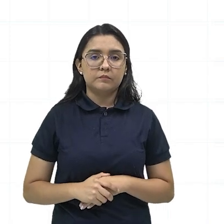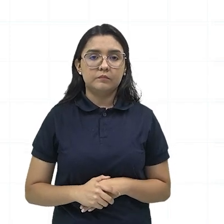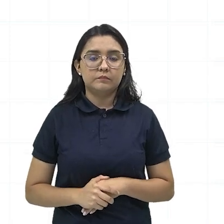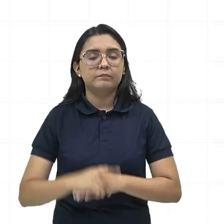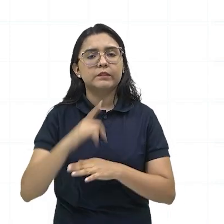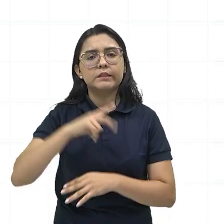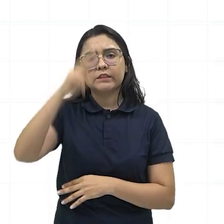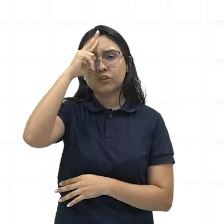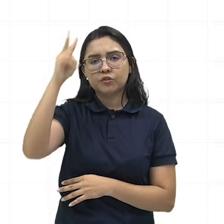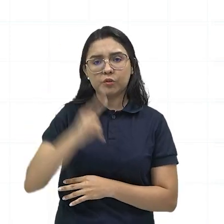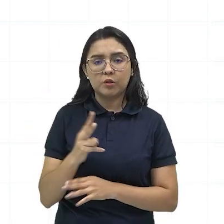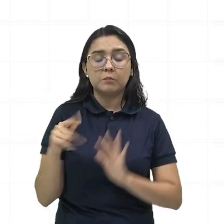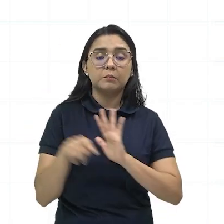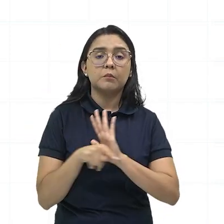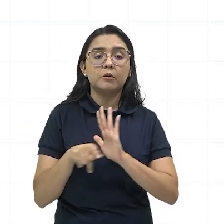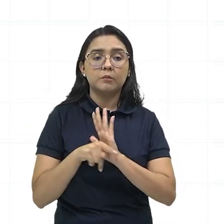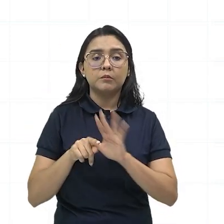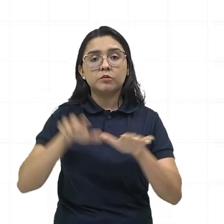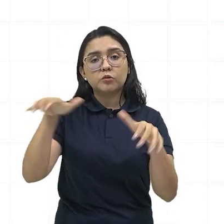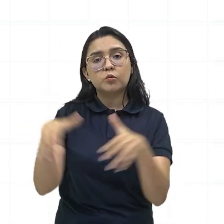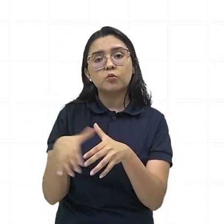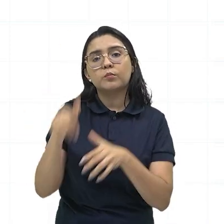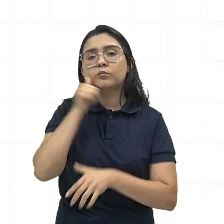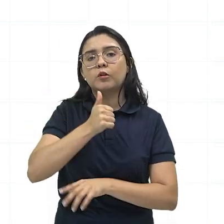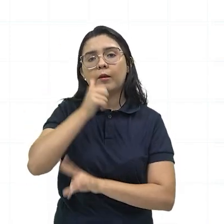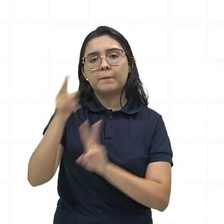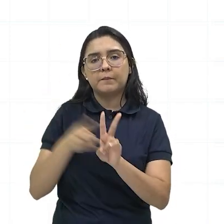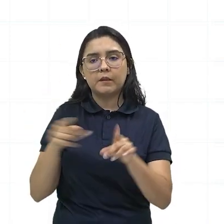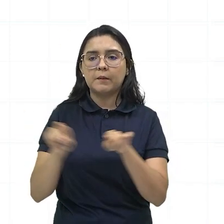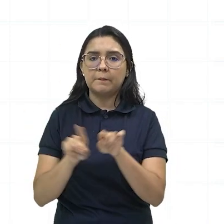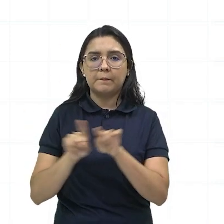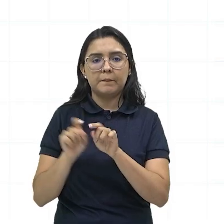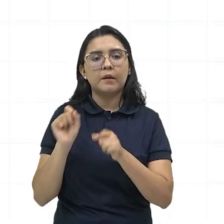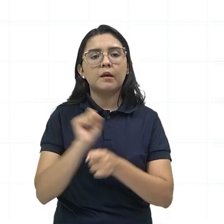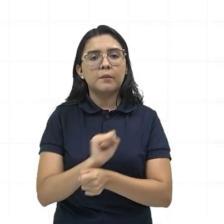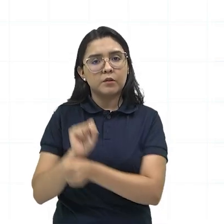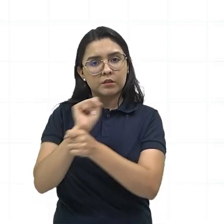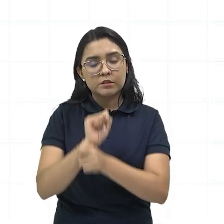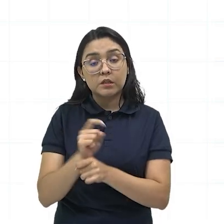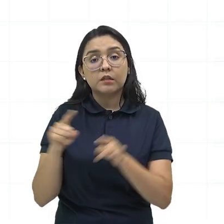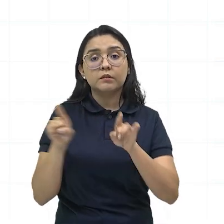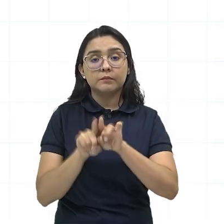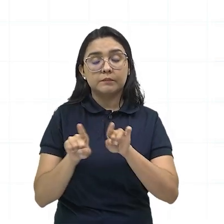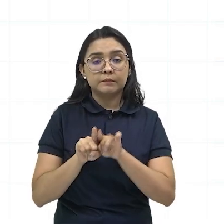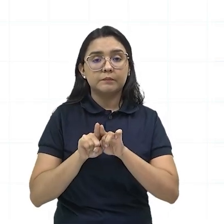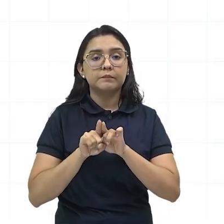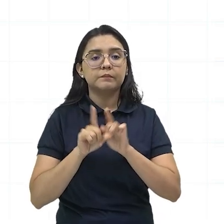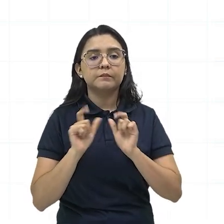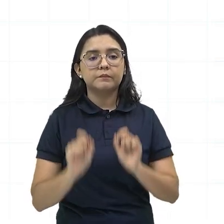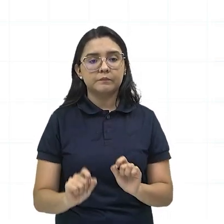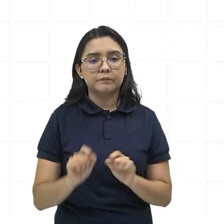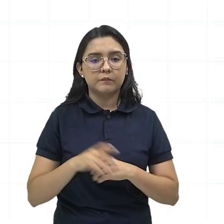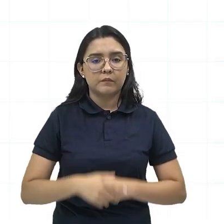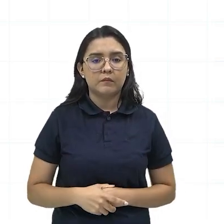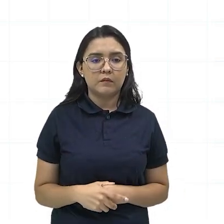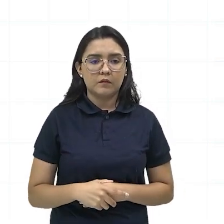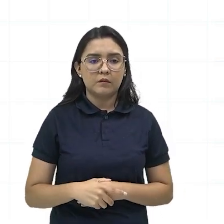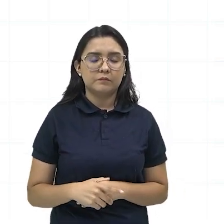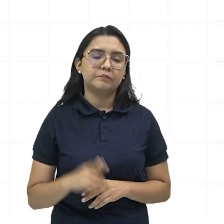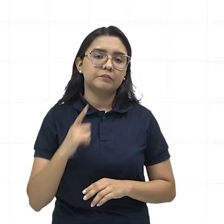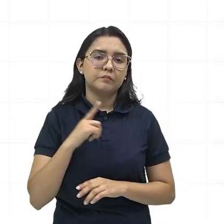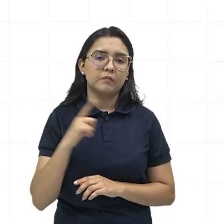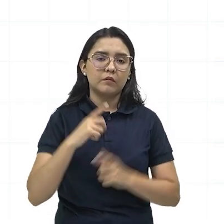essas histórias sobre as Icamiabas, sobre a defesa que elas fizeram de uma invasão. E isso vai ser retomado para